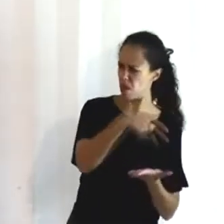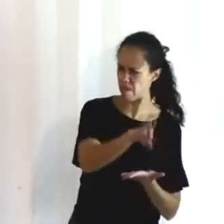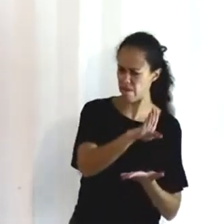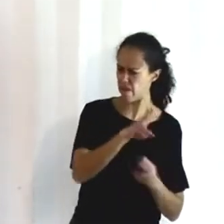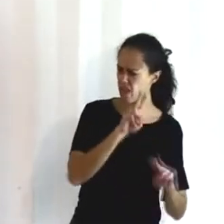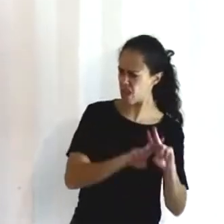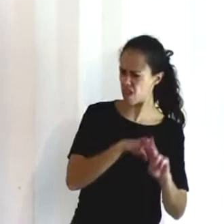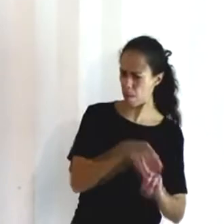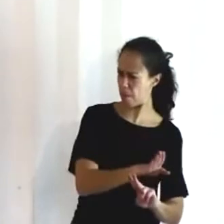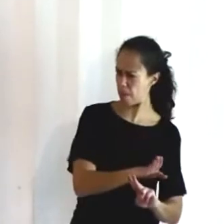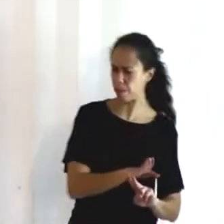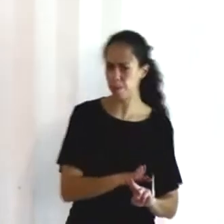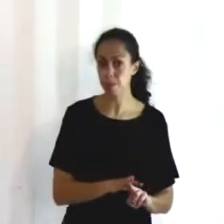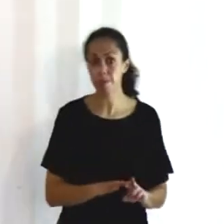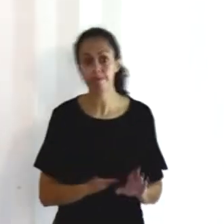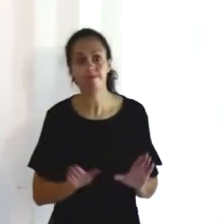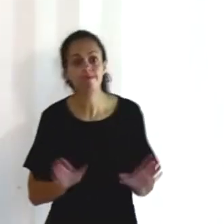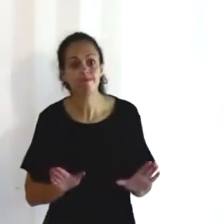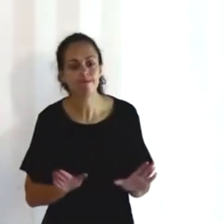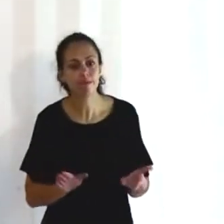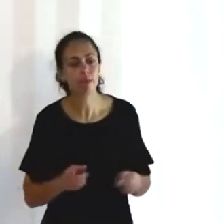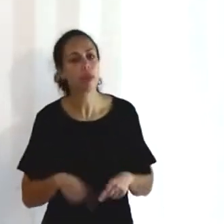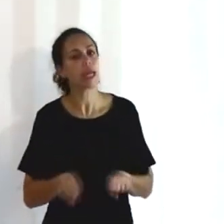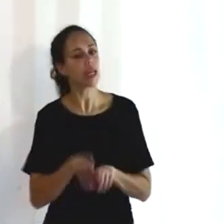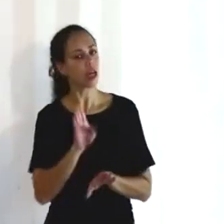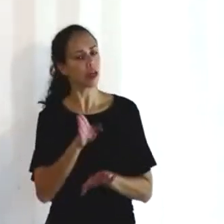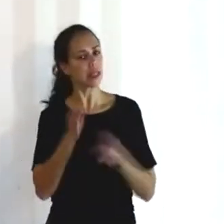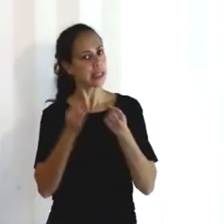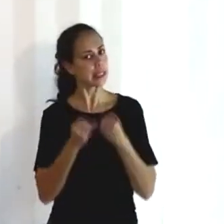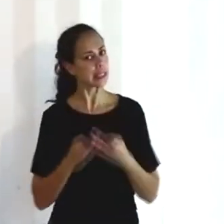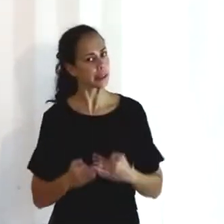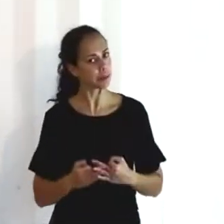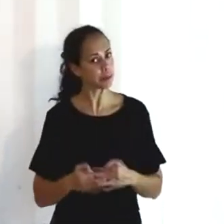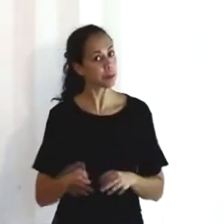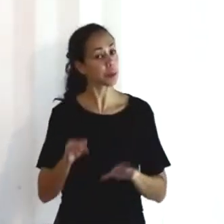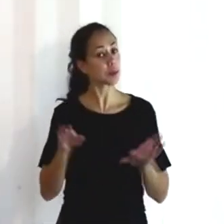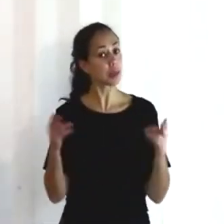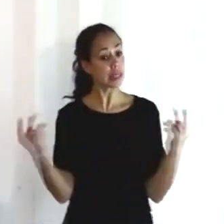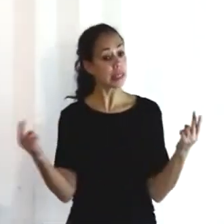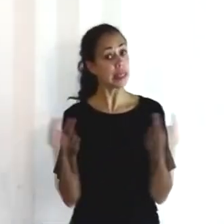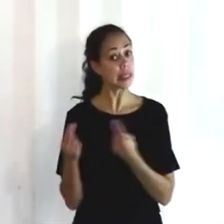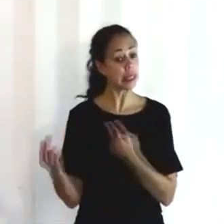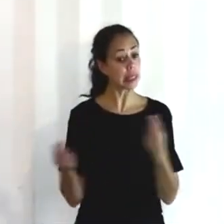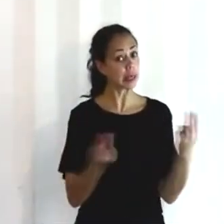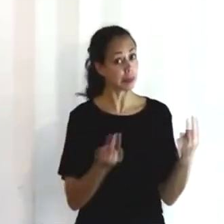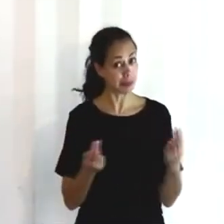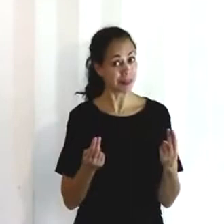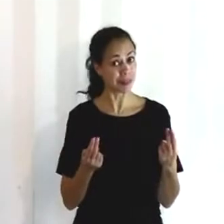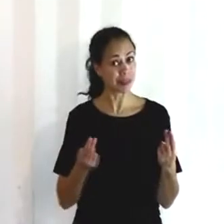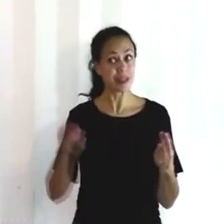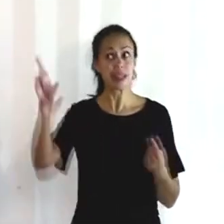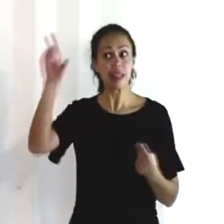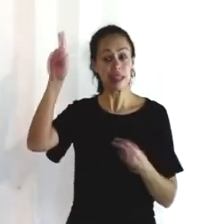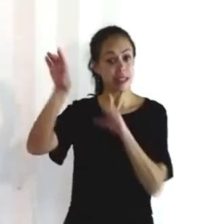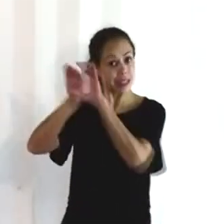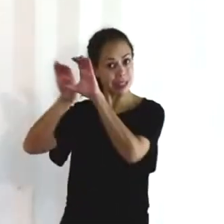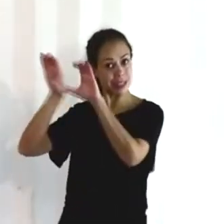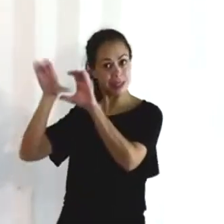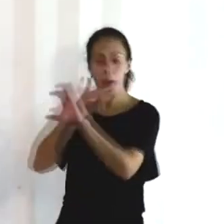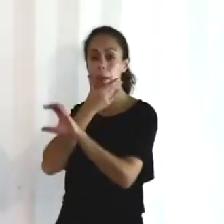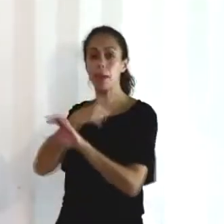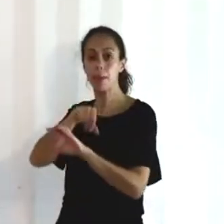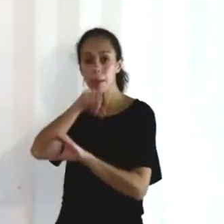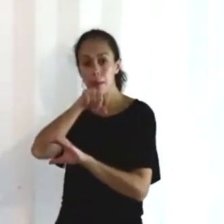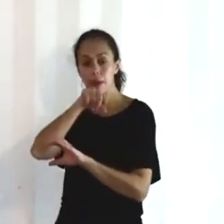também meu Pai Celeste vos fará, se do íntimo não perdoares cada um a seu irmão. A ênfase aqui é o perdão,